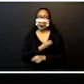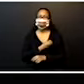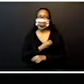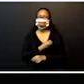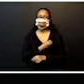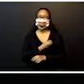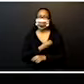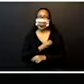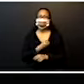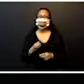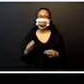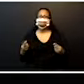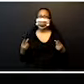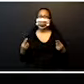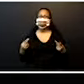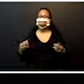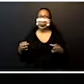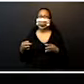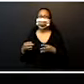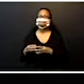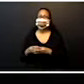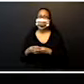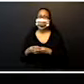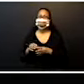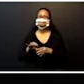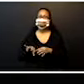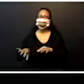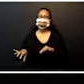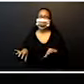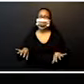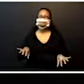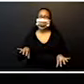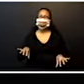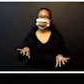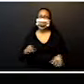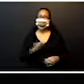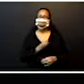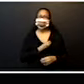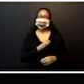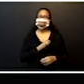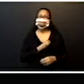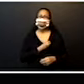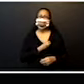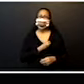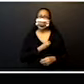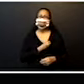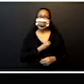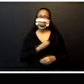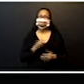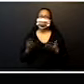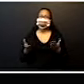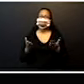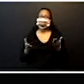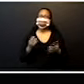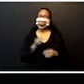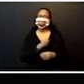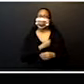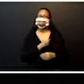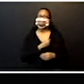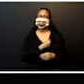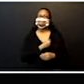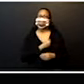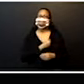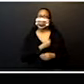que, que forma essa decomposição aí. Que número forma? Vai colocar na